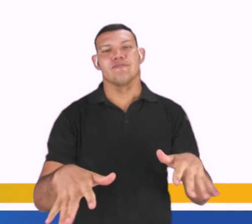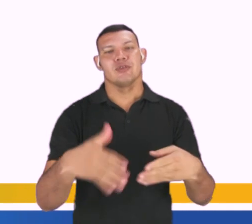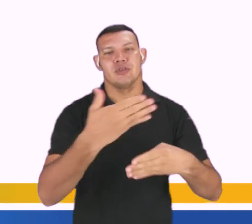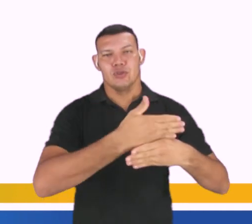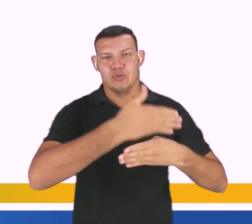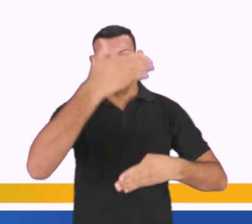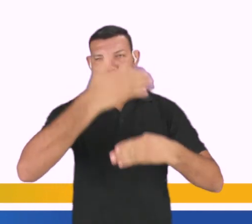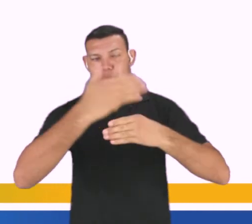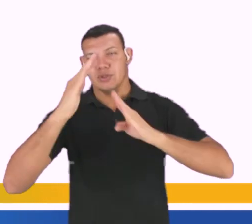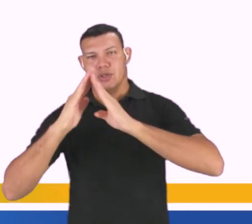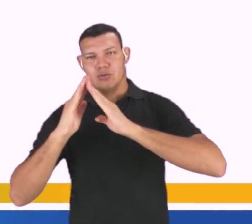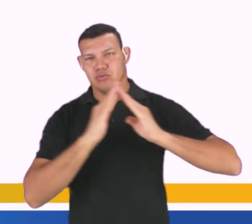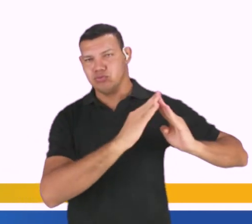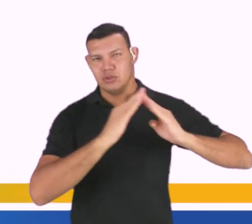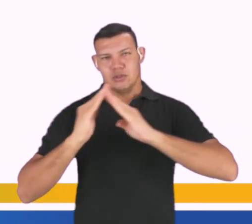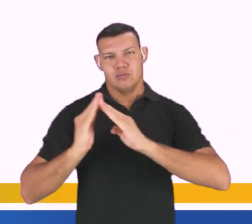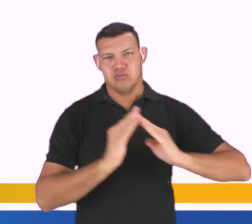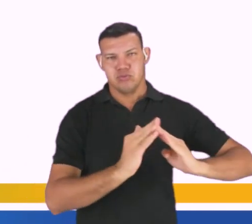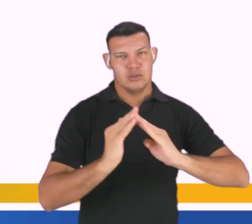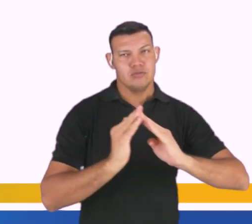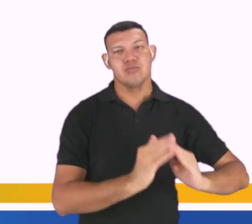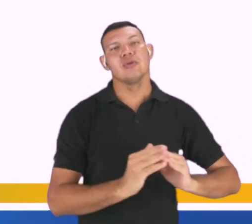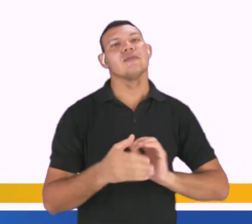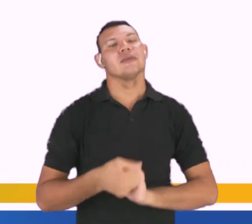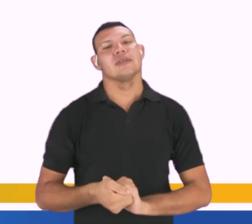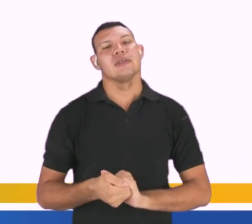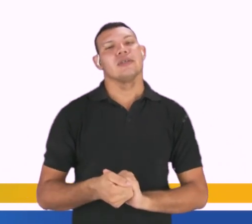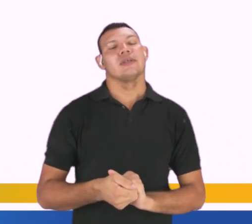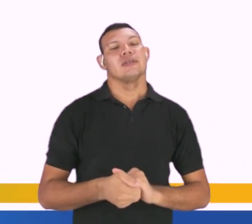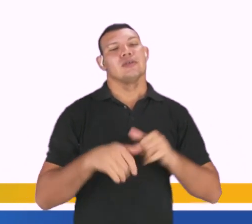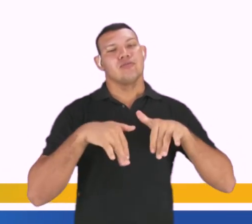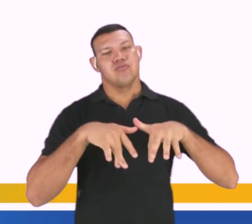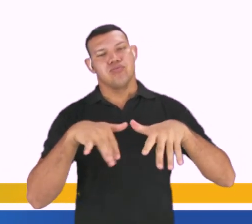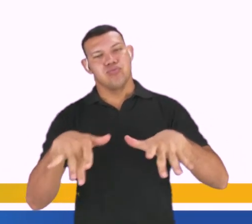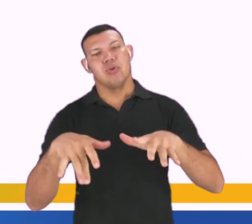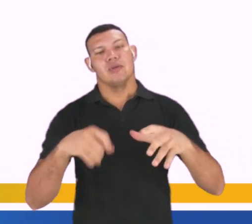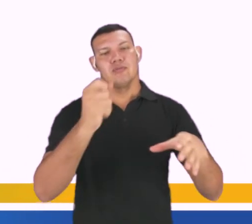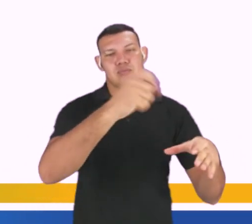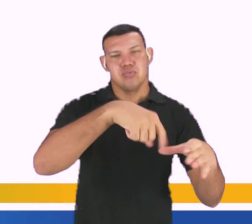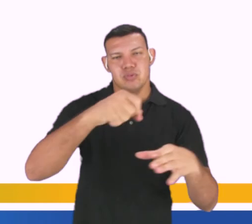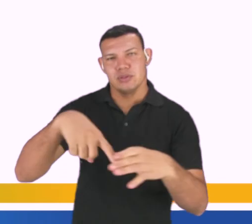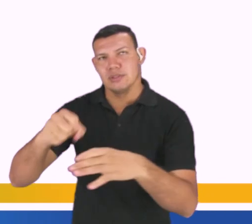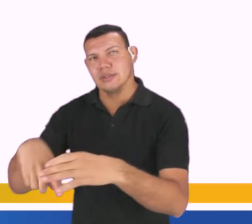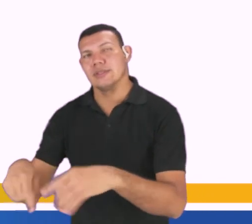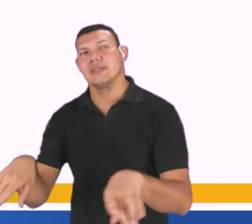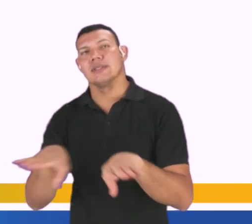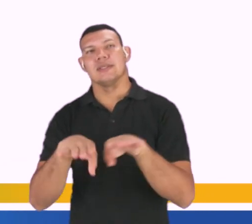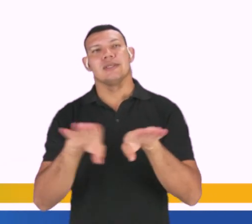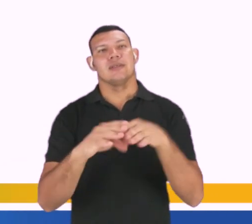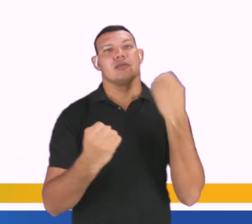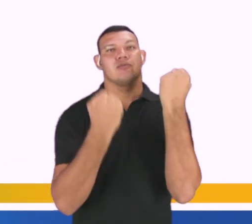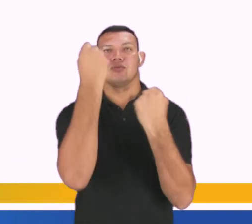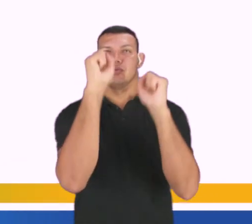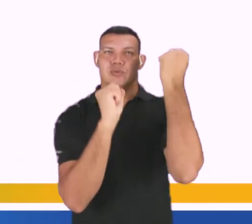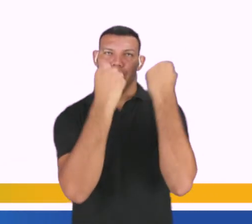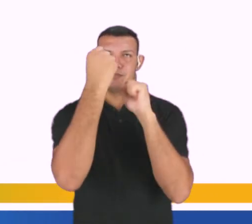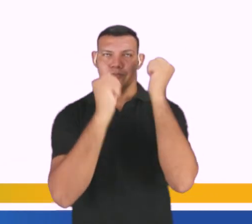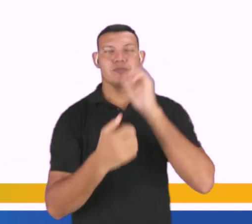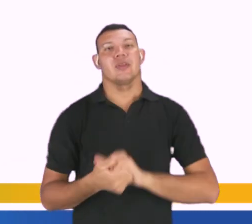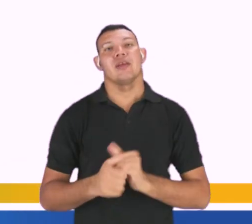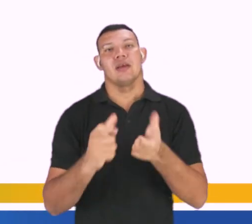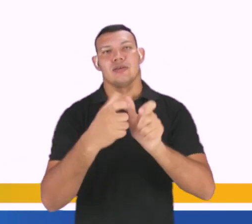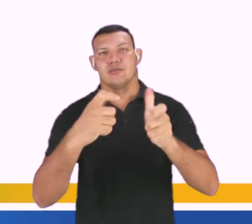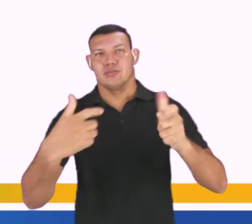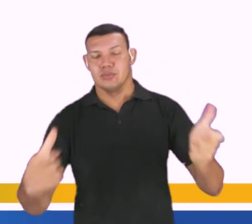moradias, irrigar plantações e fornecer matérias-primas para a indústria. Além disso, boa parte desses recursos é